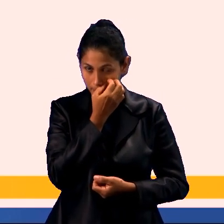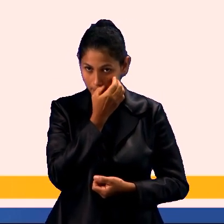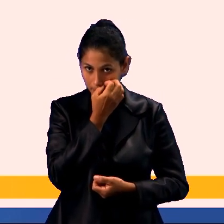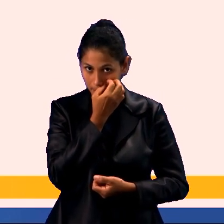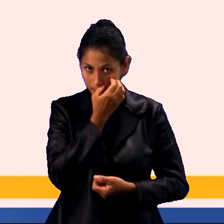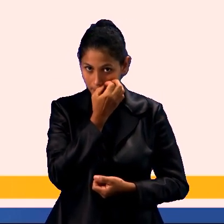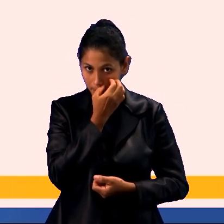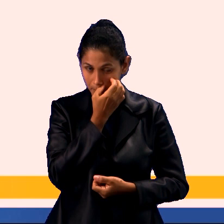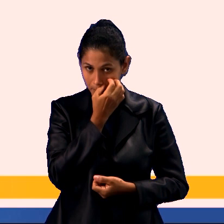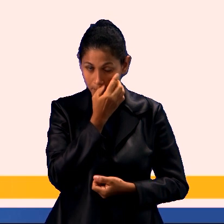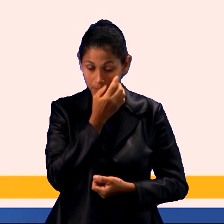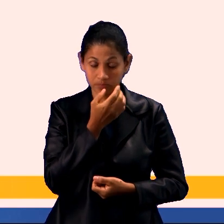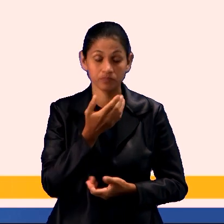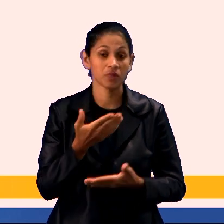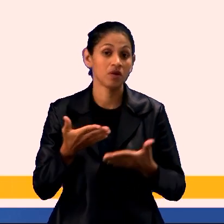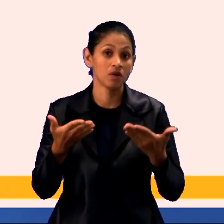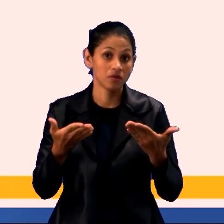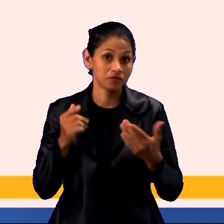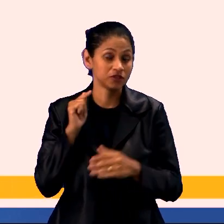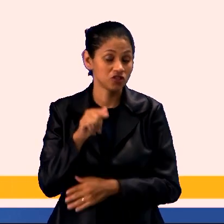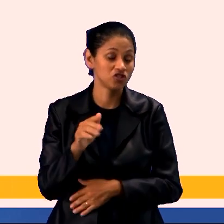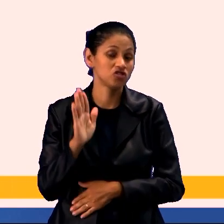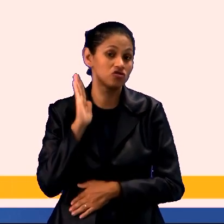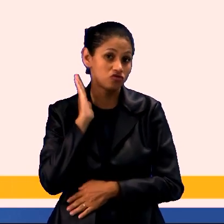Como você já entendeu tudo,